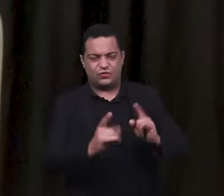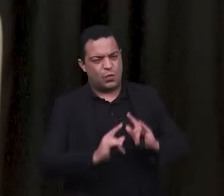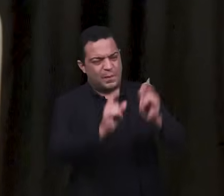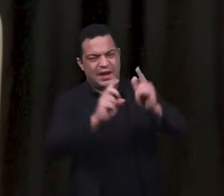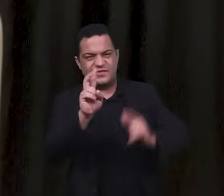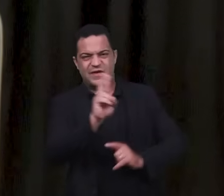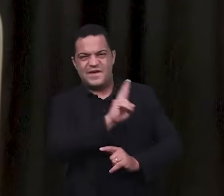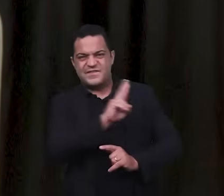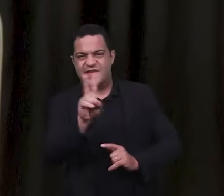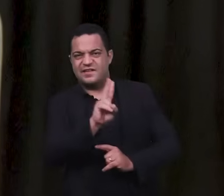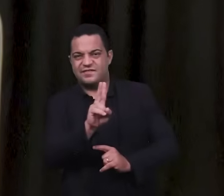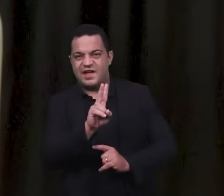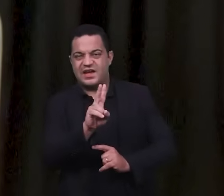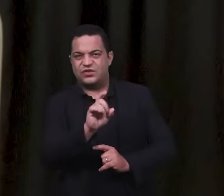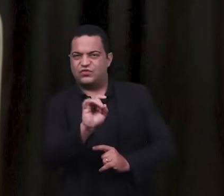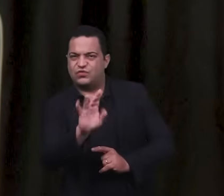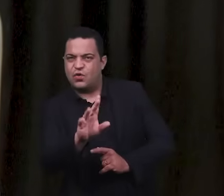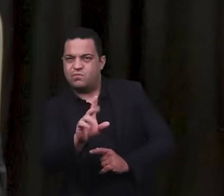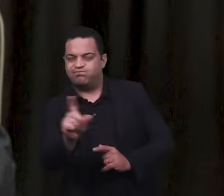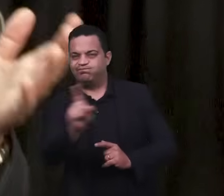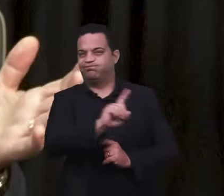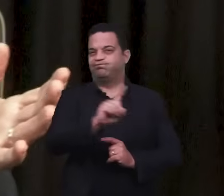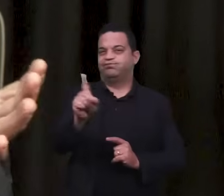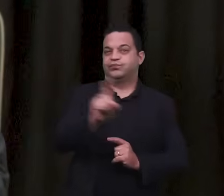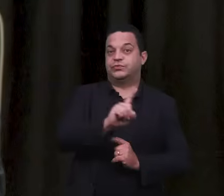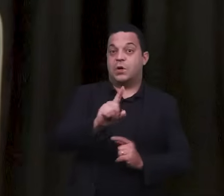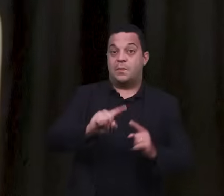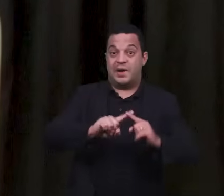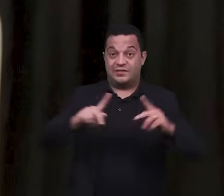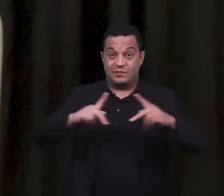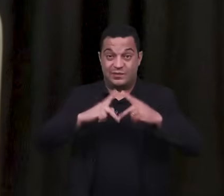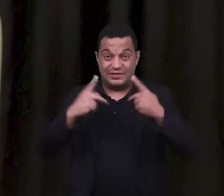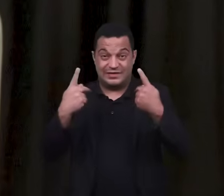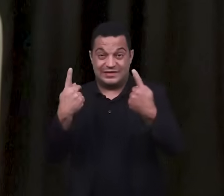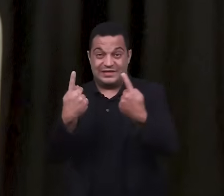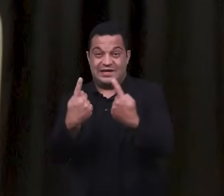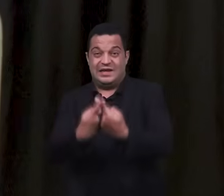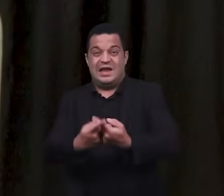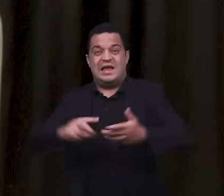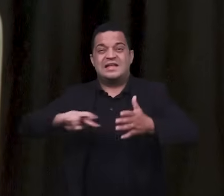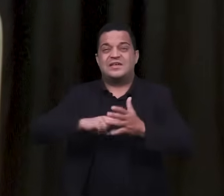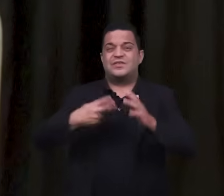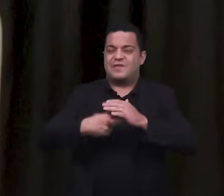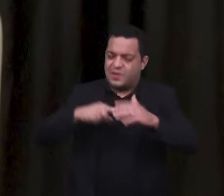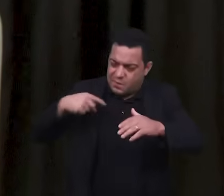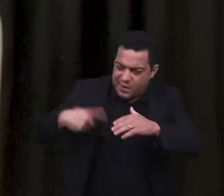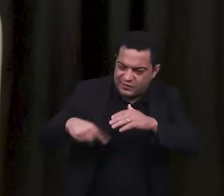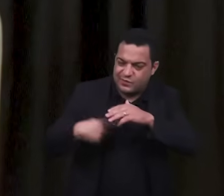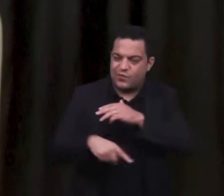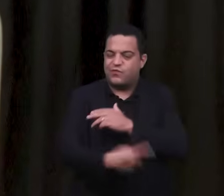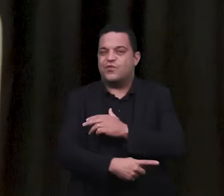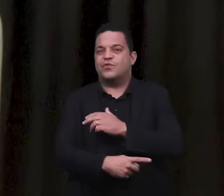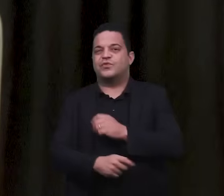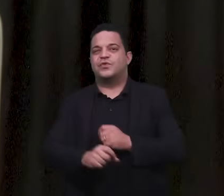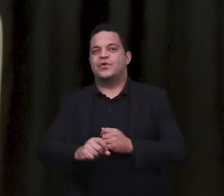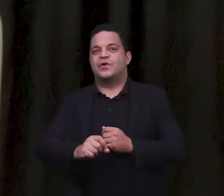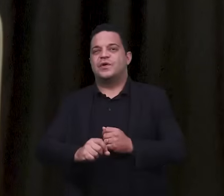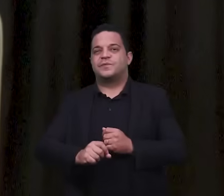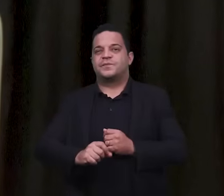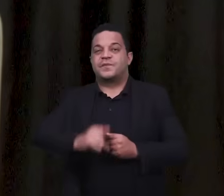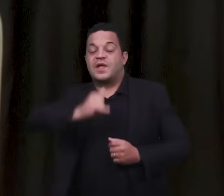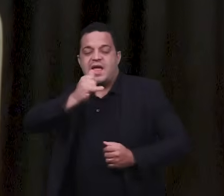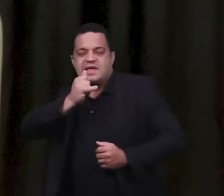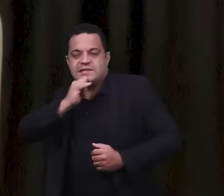Santo. Não. Na verdade, a gente tem o hábito. Eu vou lá no presbitério, mas o presbitério é a reunião ali onde se congrega,